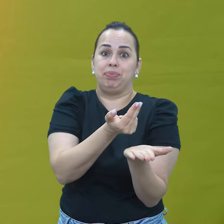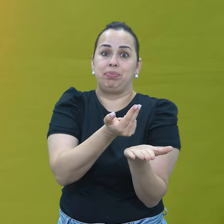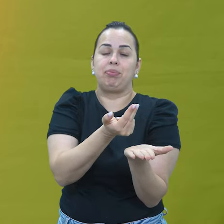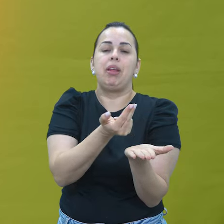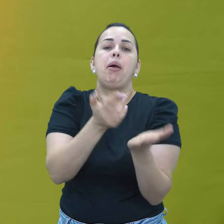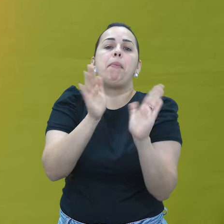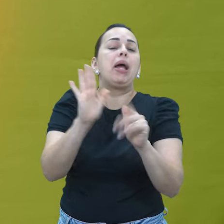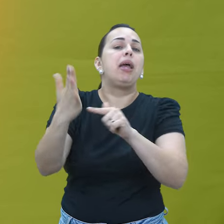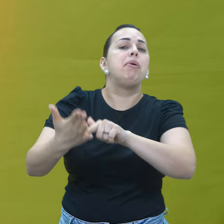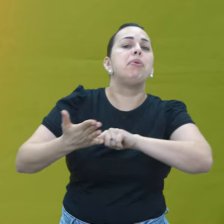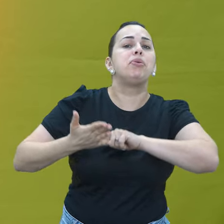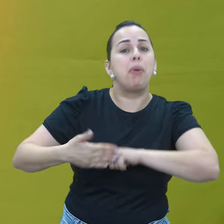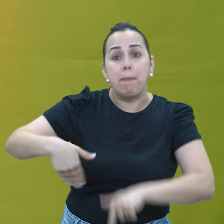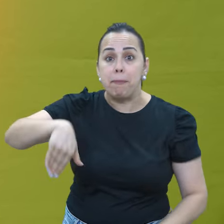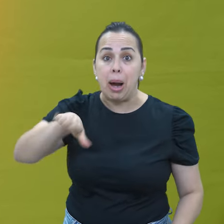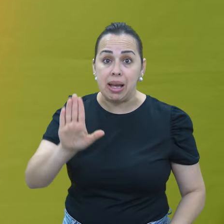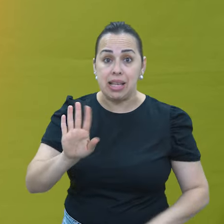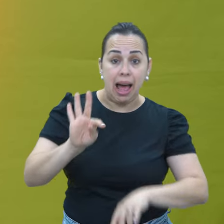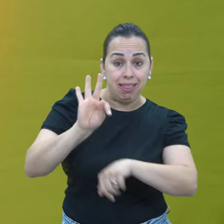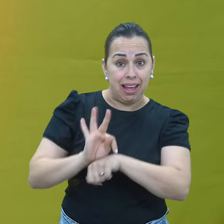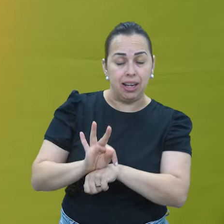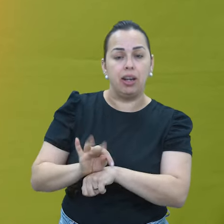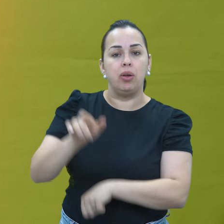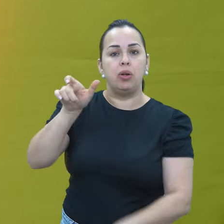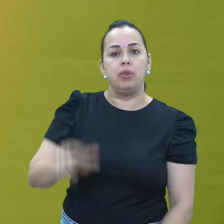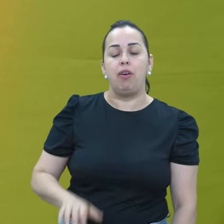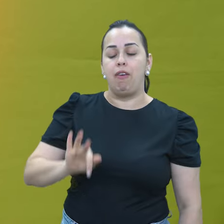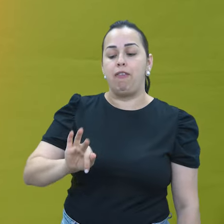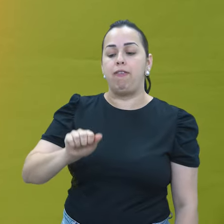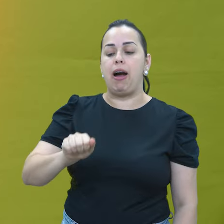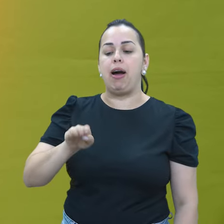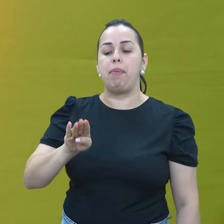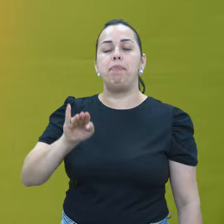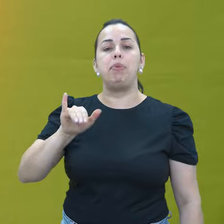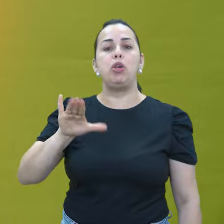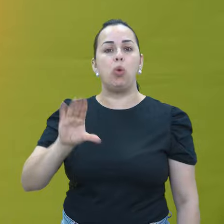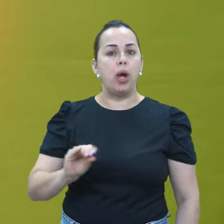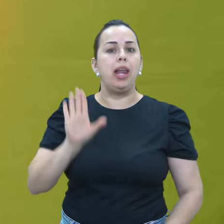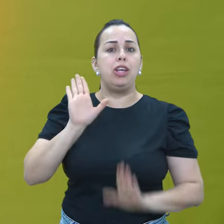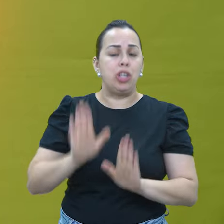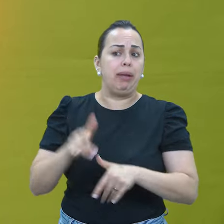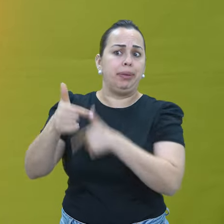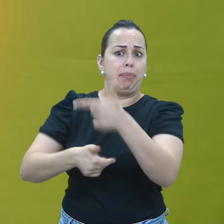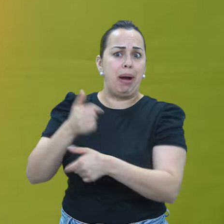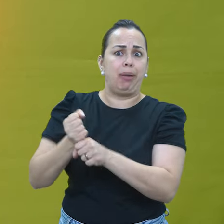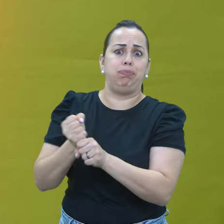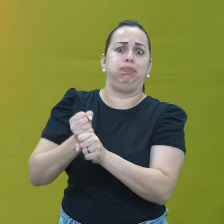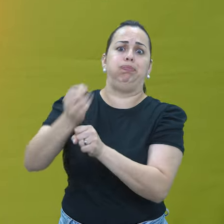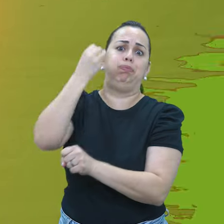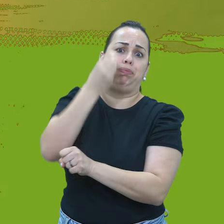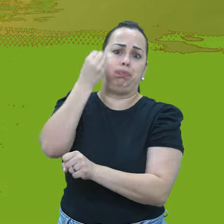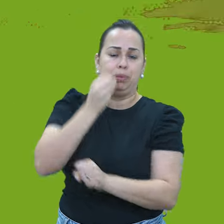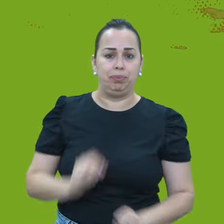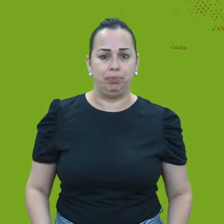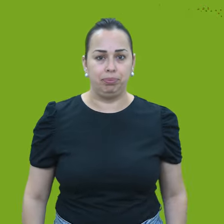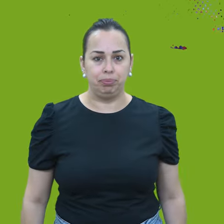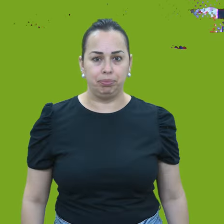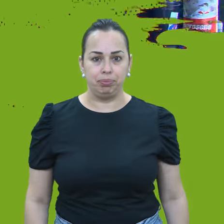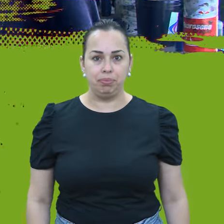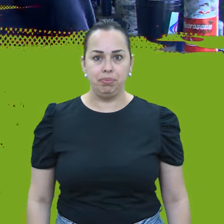E quem me mostrou mais dessa técnica foi o artista Fábio Sapedi, que já trabalha com isso, ó, há muitos anos. Olha